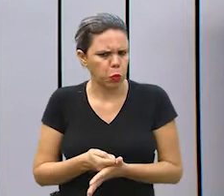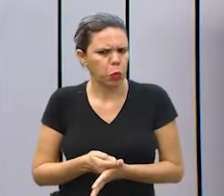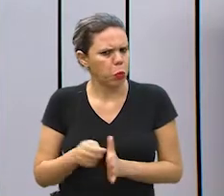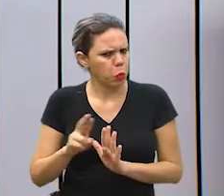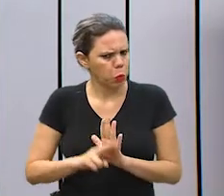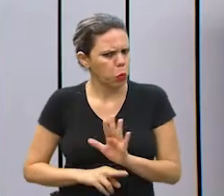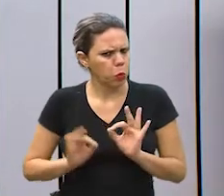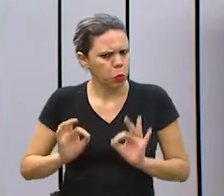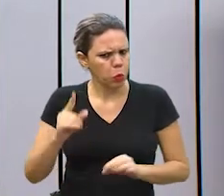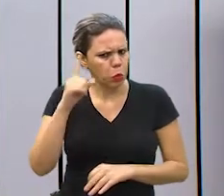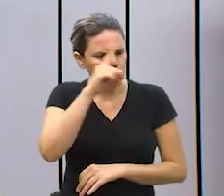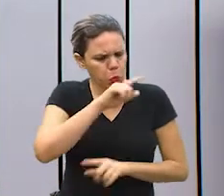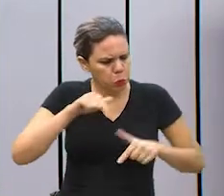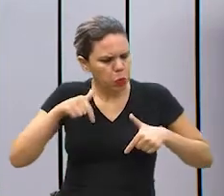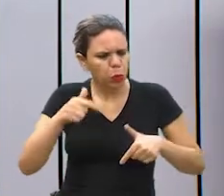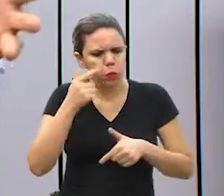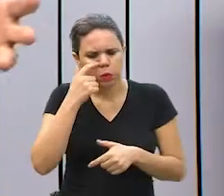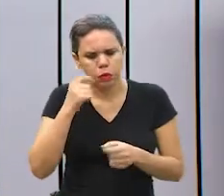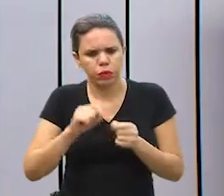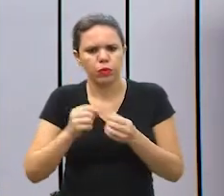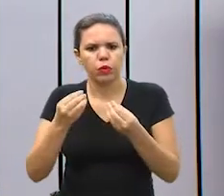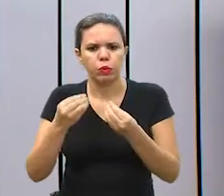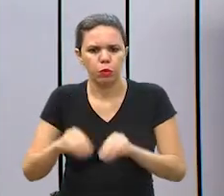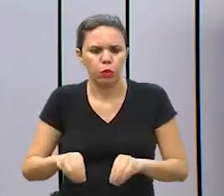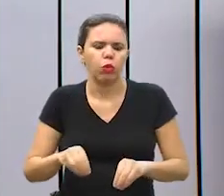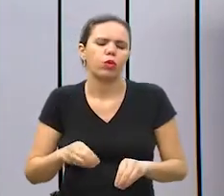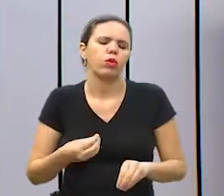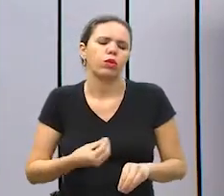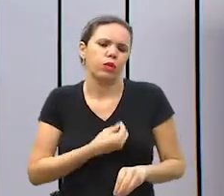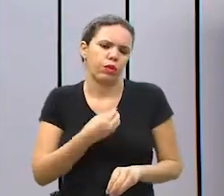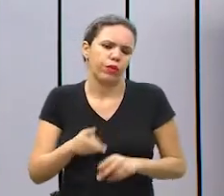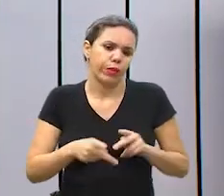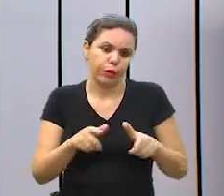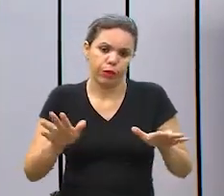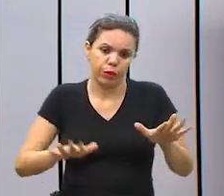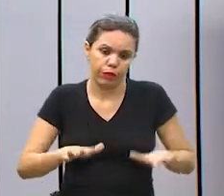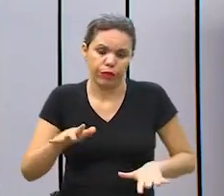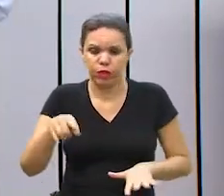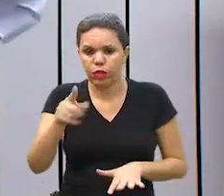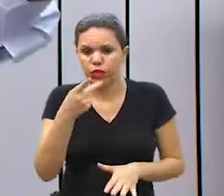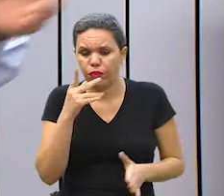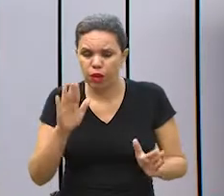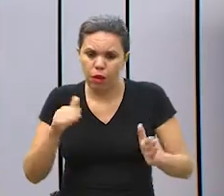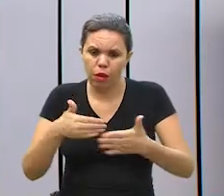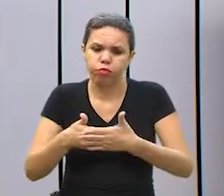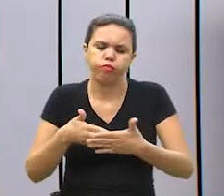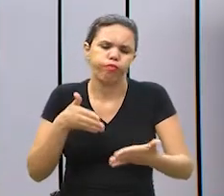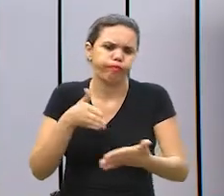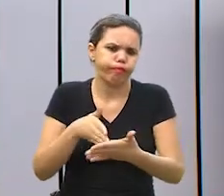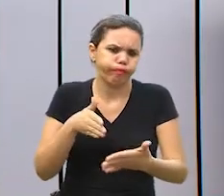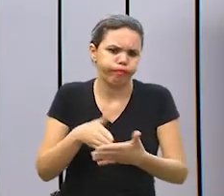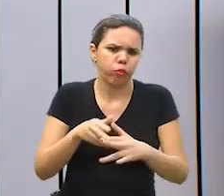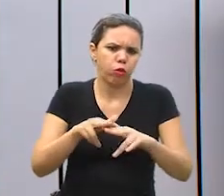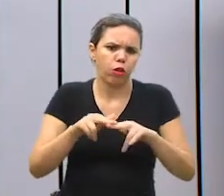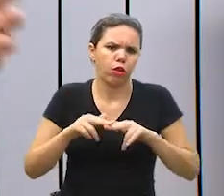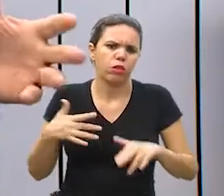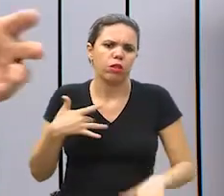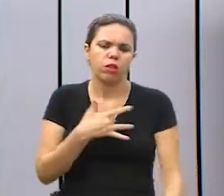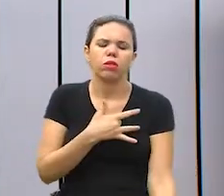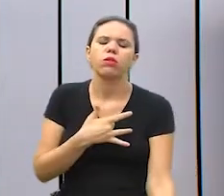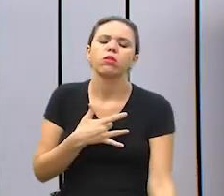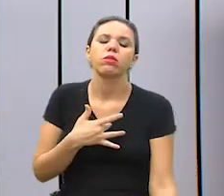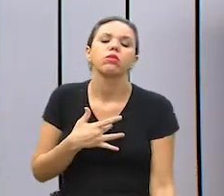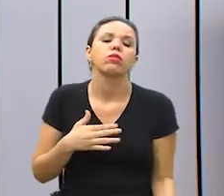difíceis de serem tomadas, né? Porque impacta na vida das pessoas. Você mesmo falou barreiras sanitárias, né? O toque